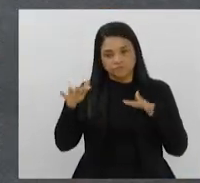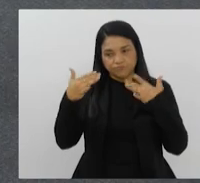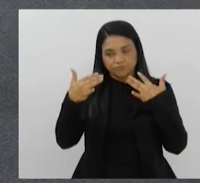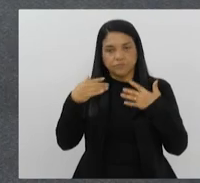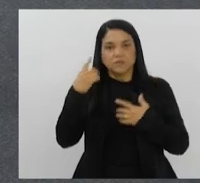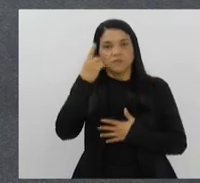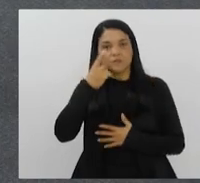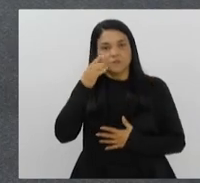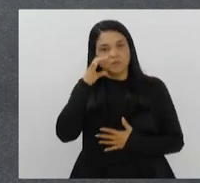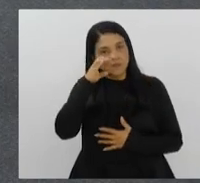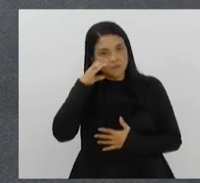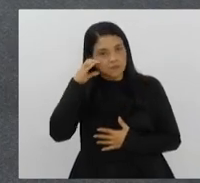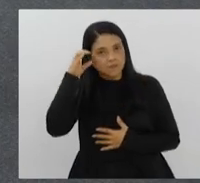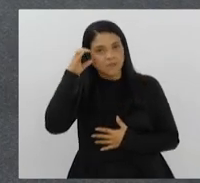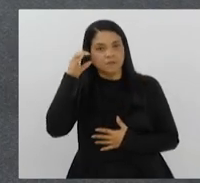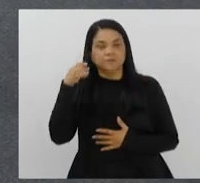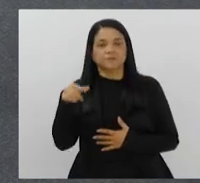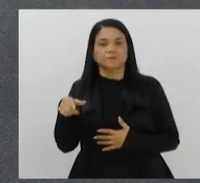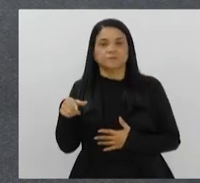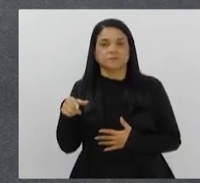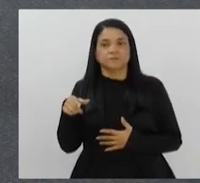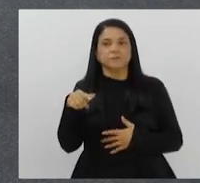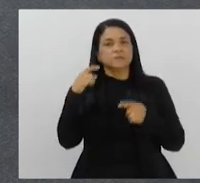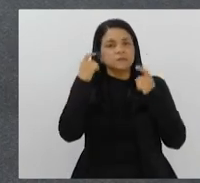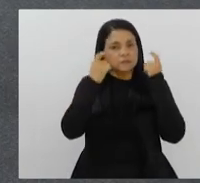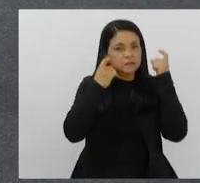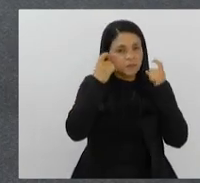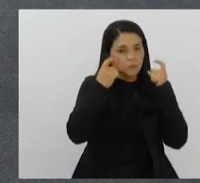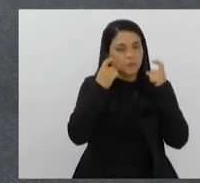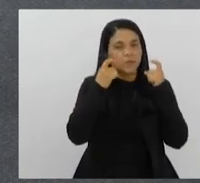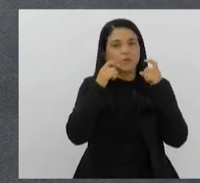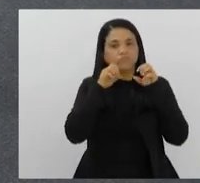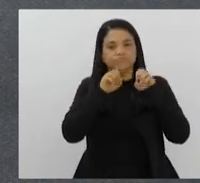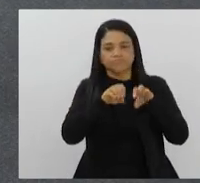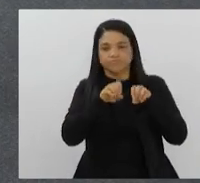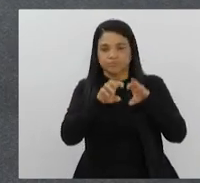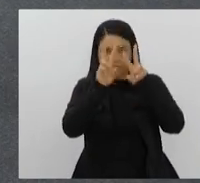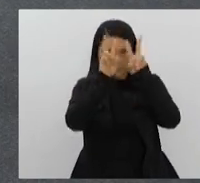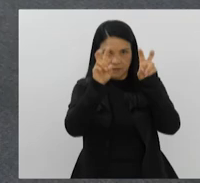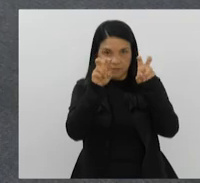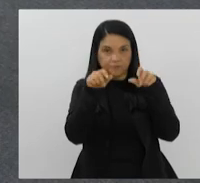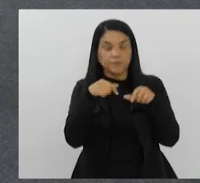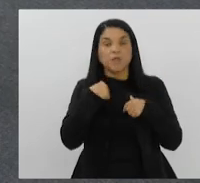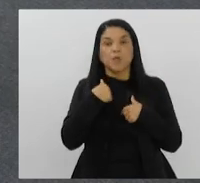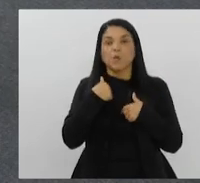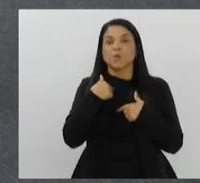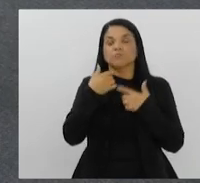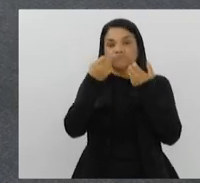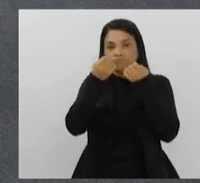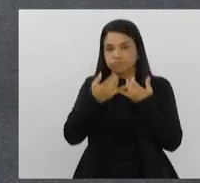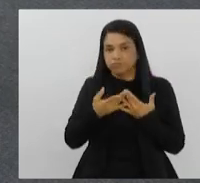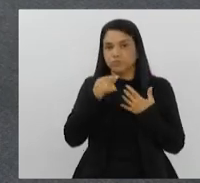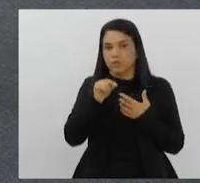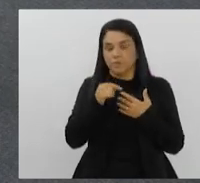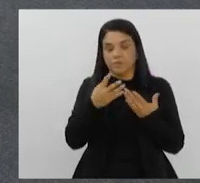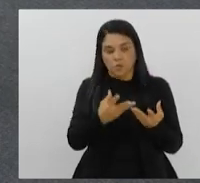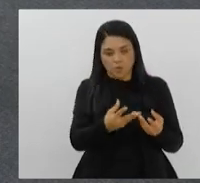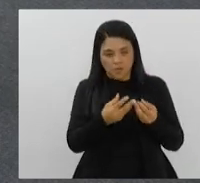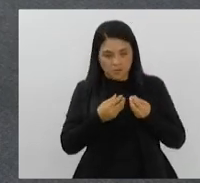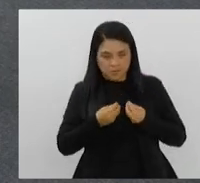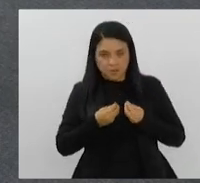deputada Célia Jordão, que se preocupam muito com a educação. Qual é que é a minha questão? Eu recebi